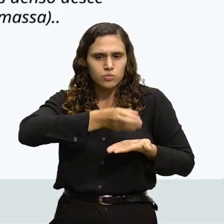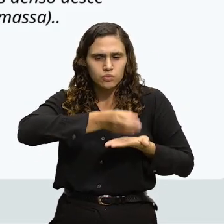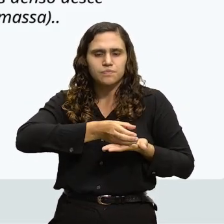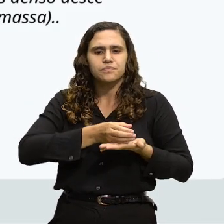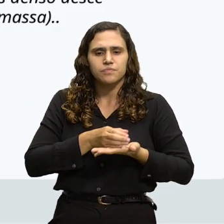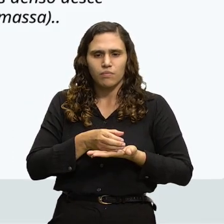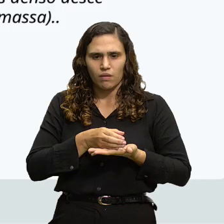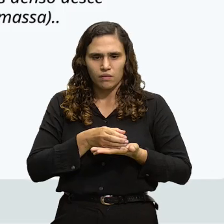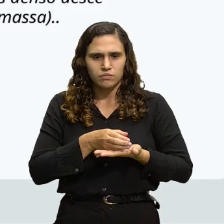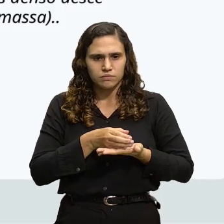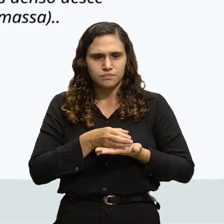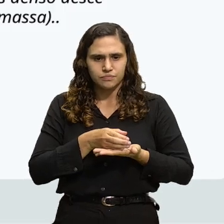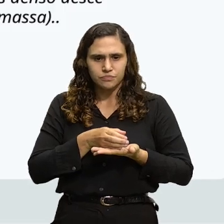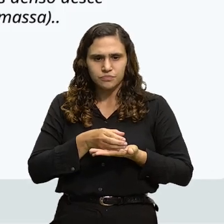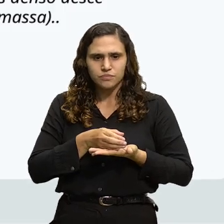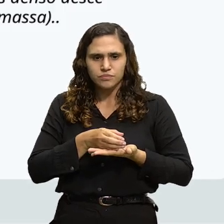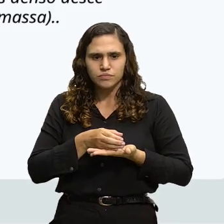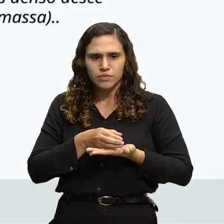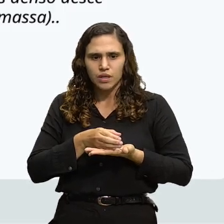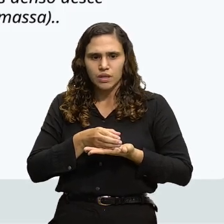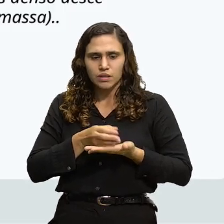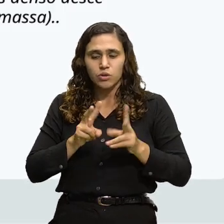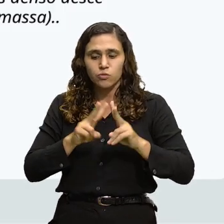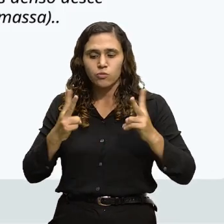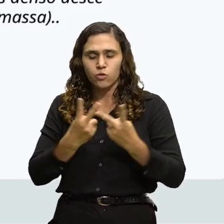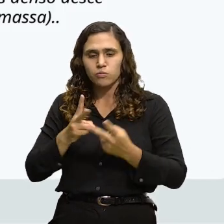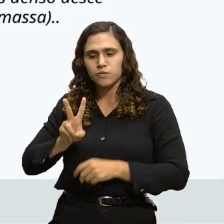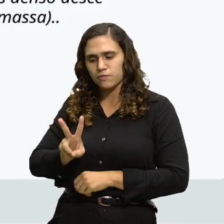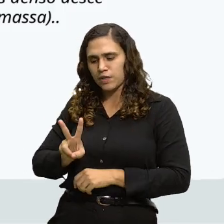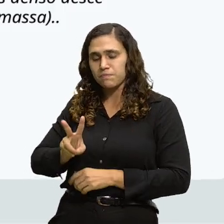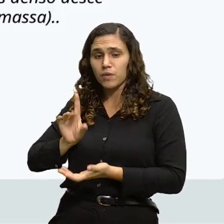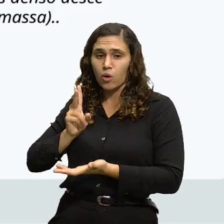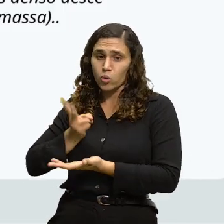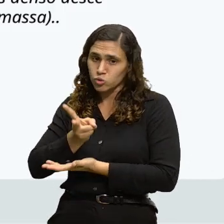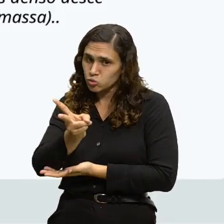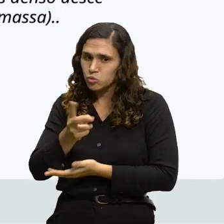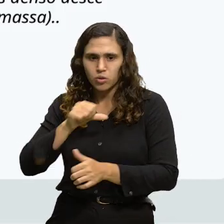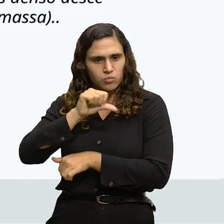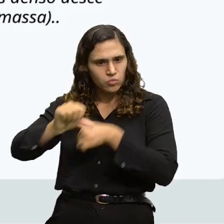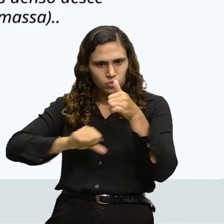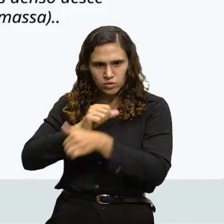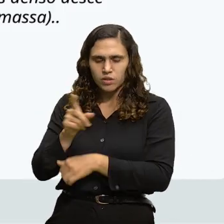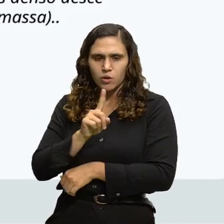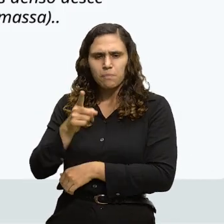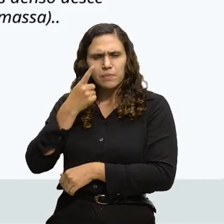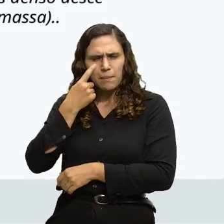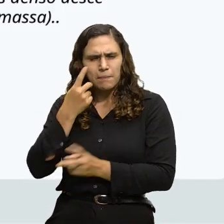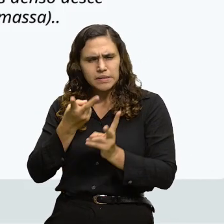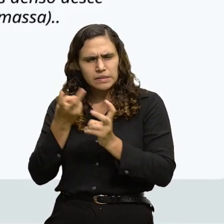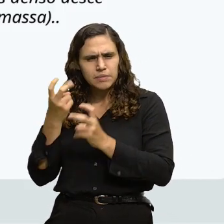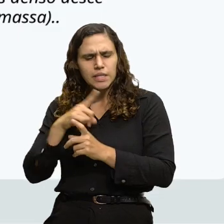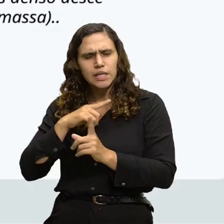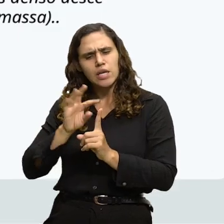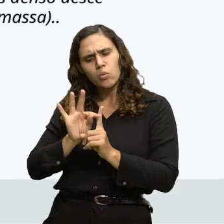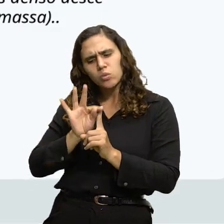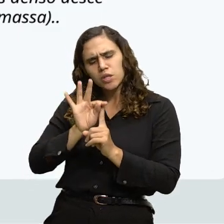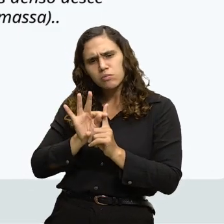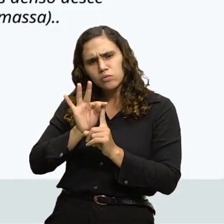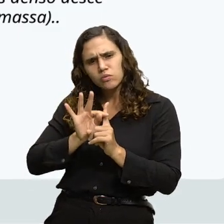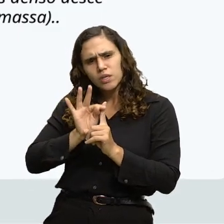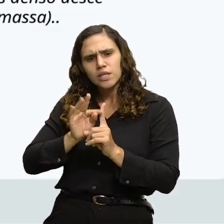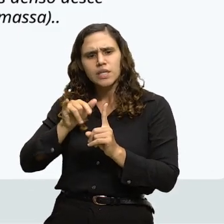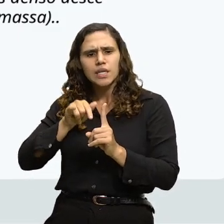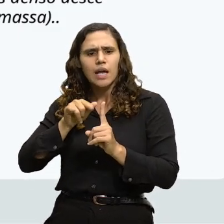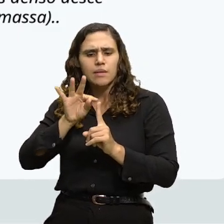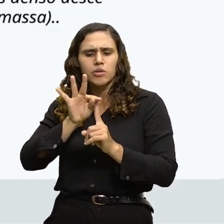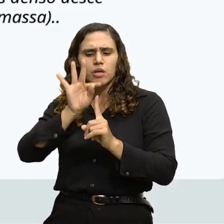volume V, esse volume V ele é fixo, ele não muda, e eu coloquei um termômetro ali, e esse termômetro está me dizendo que esse recipiente está com uma baixa